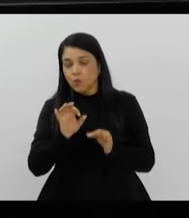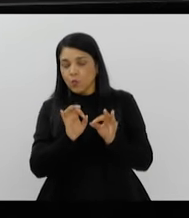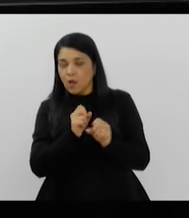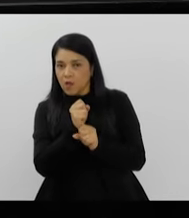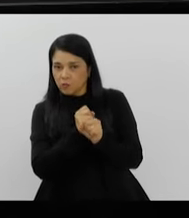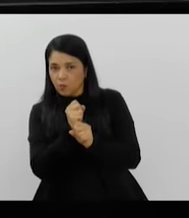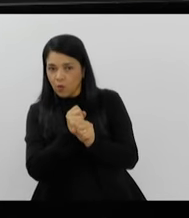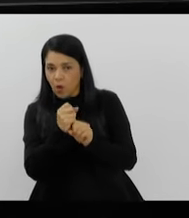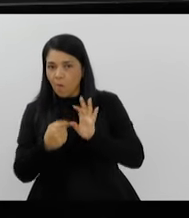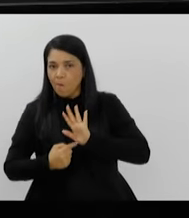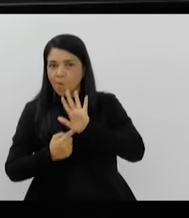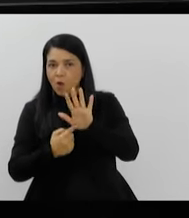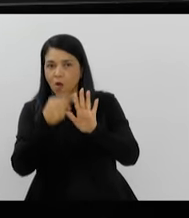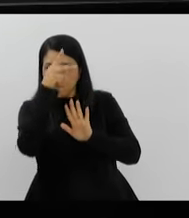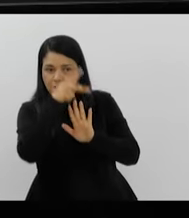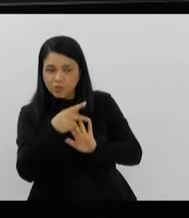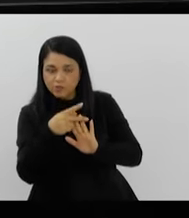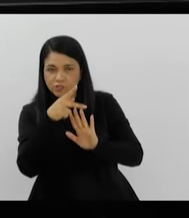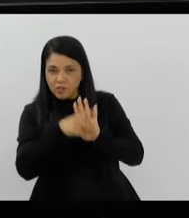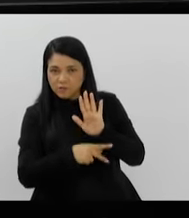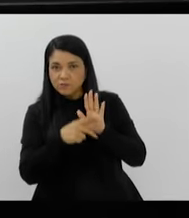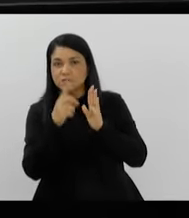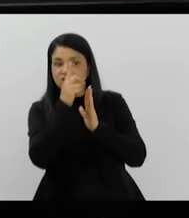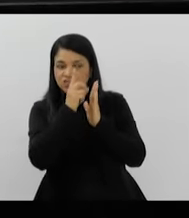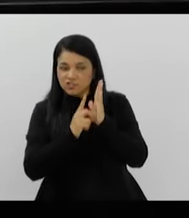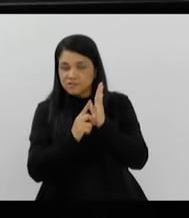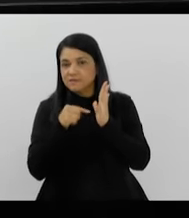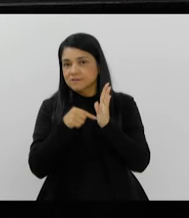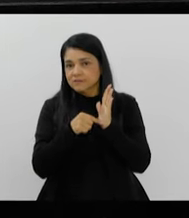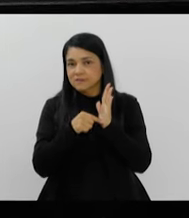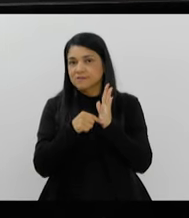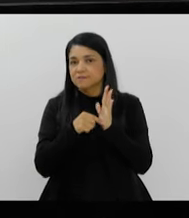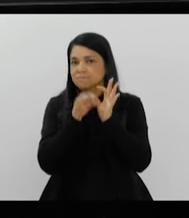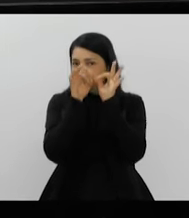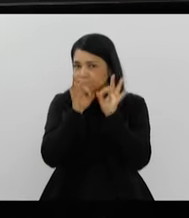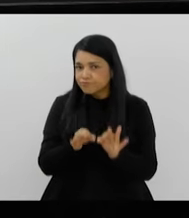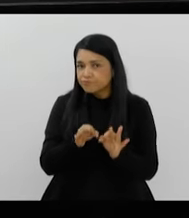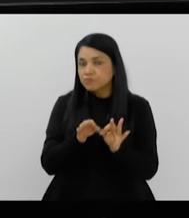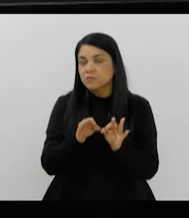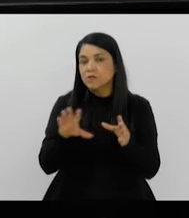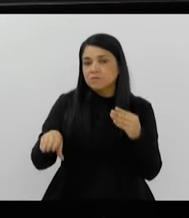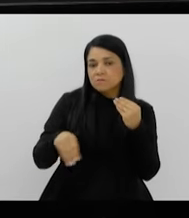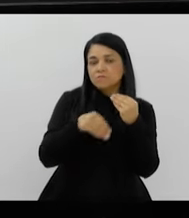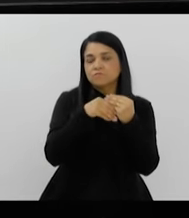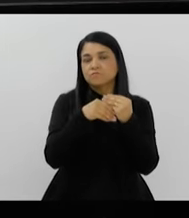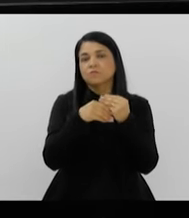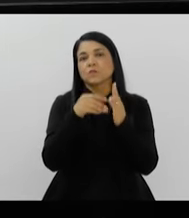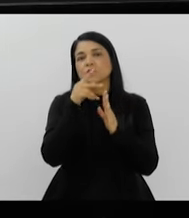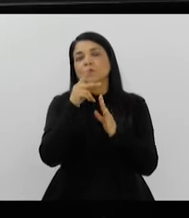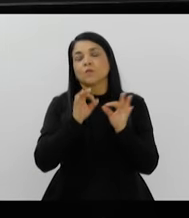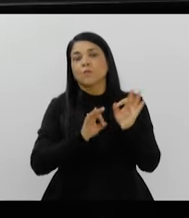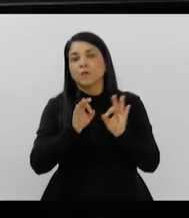apresentar os projetos e as diretrizes estabelecidas, né, no plano estratégico de